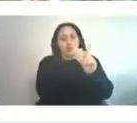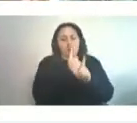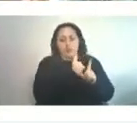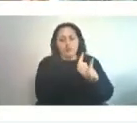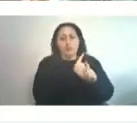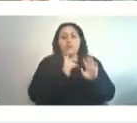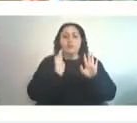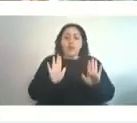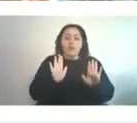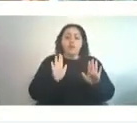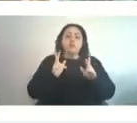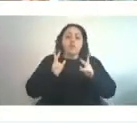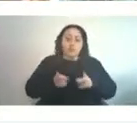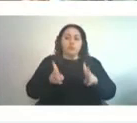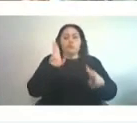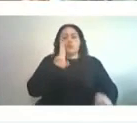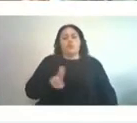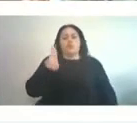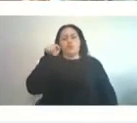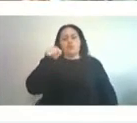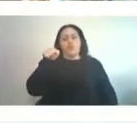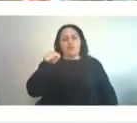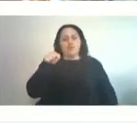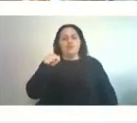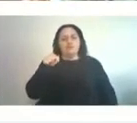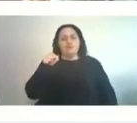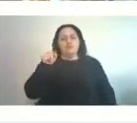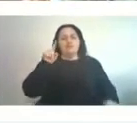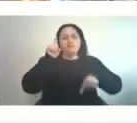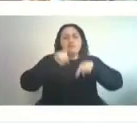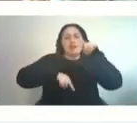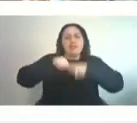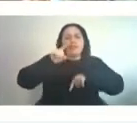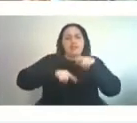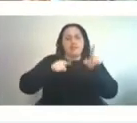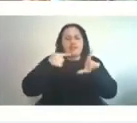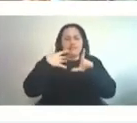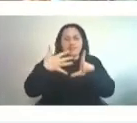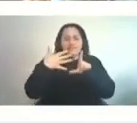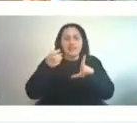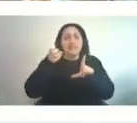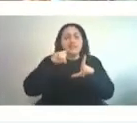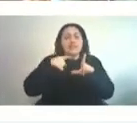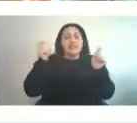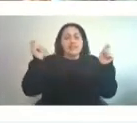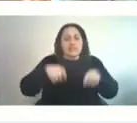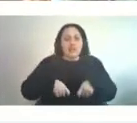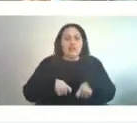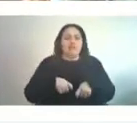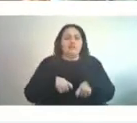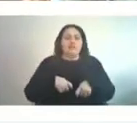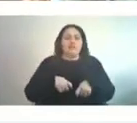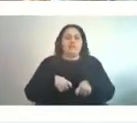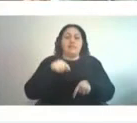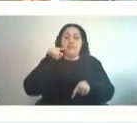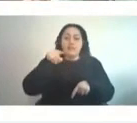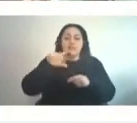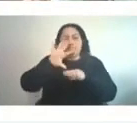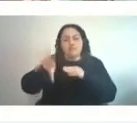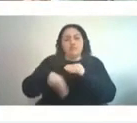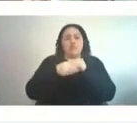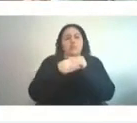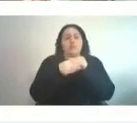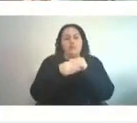mas que continue utilizando esse recurso, né, sempre que ele for efetivo e que ele complemente